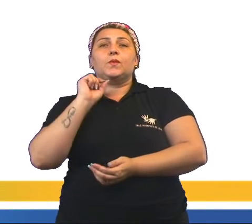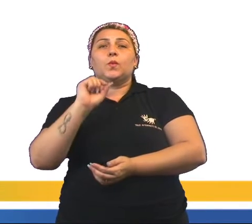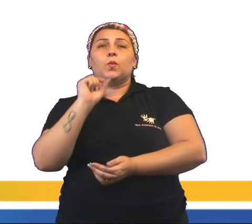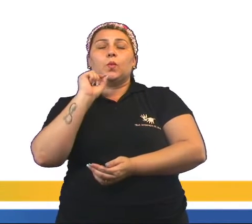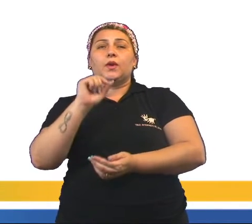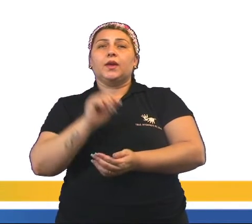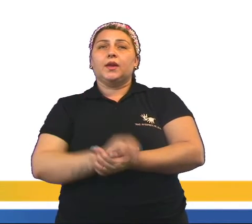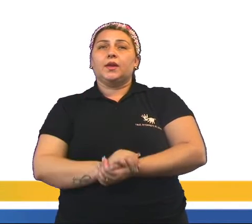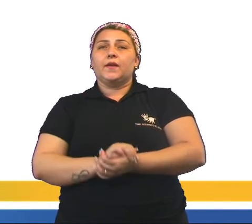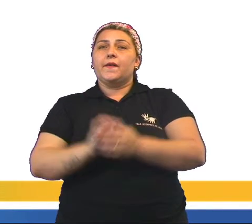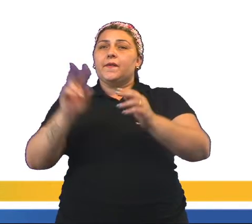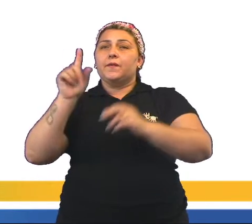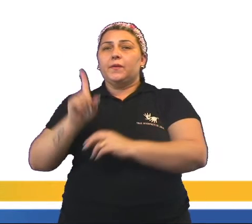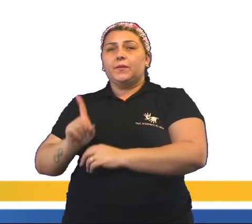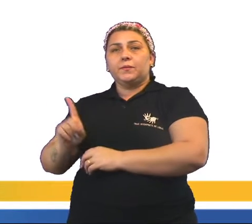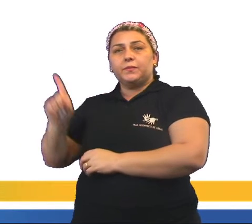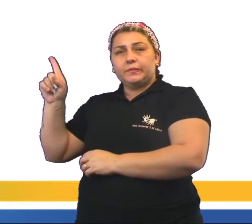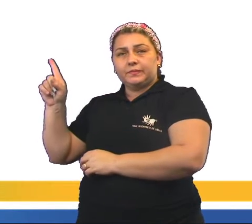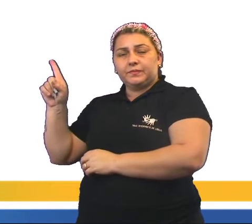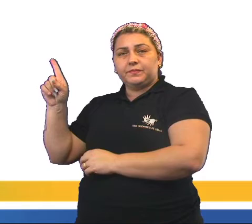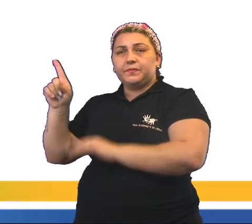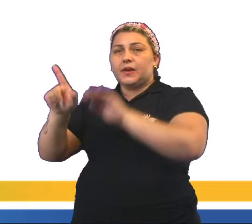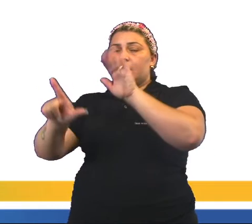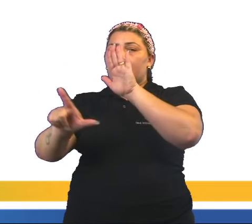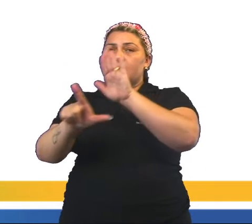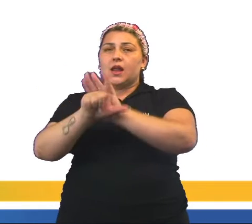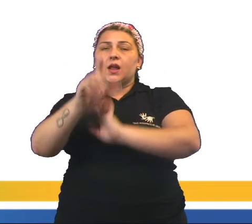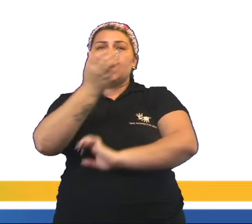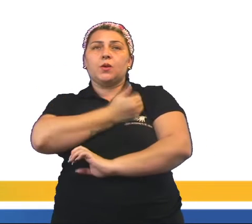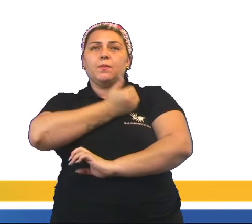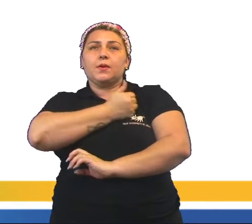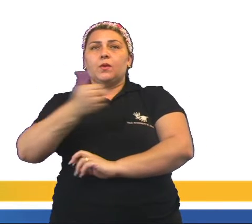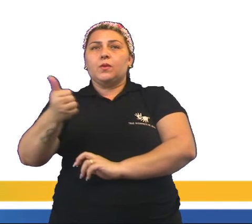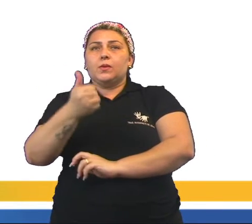corresponde justamente, visualize em tela, a lei número